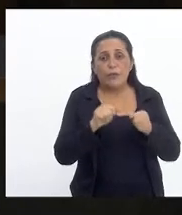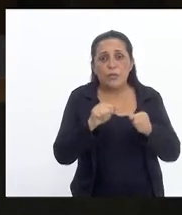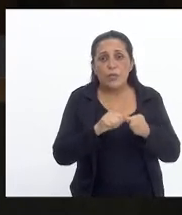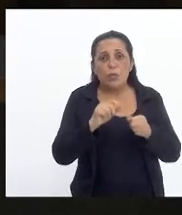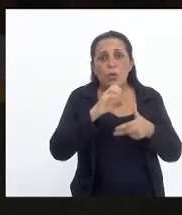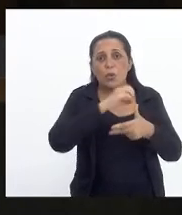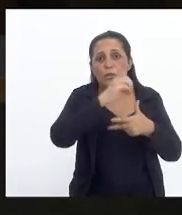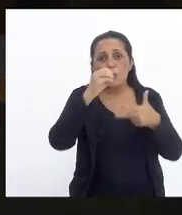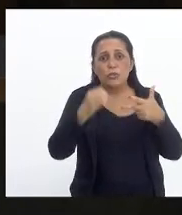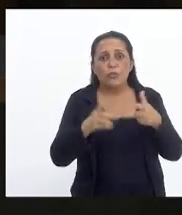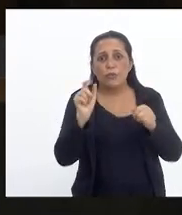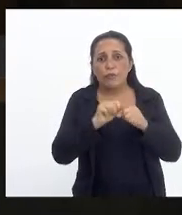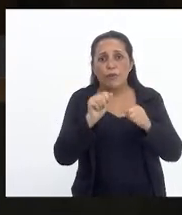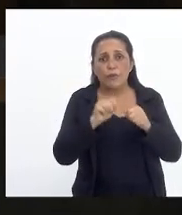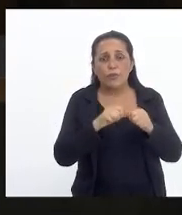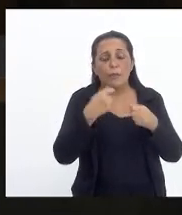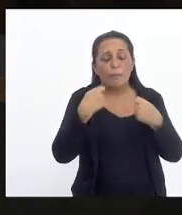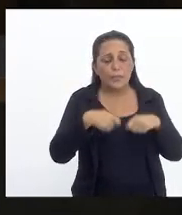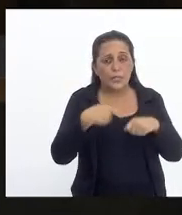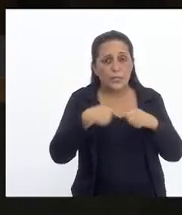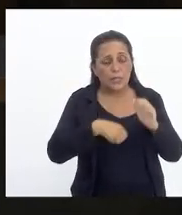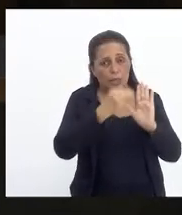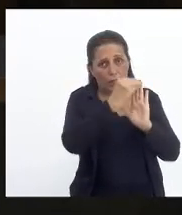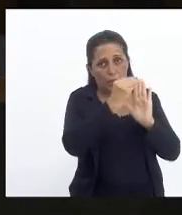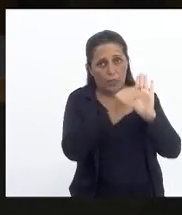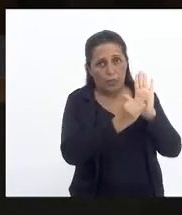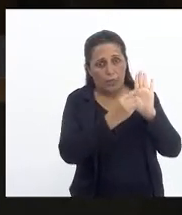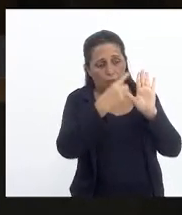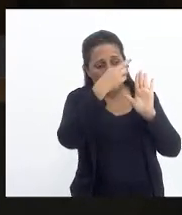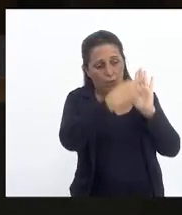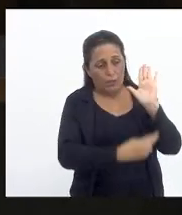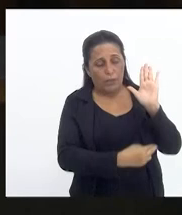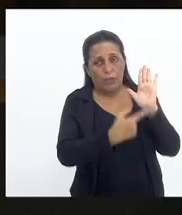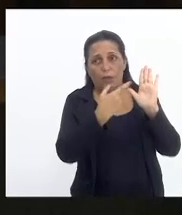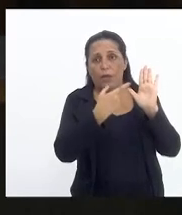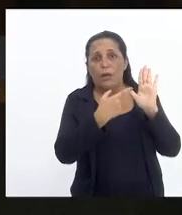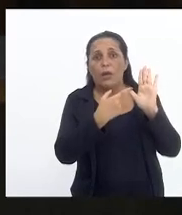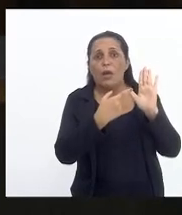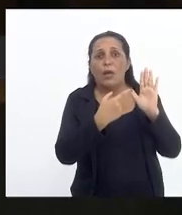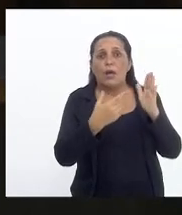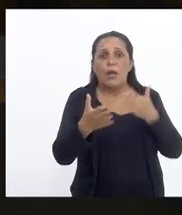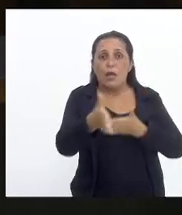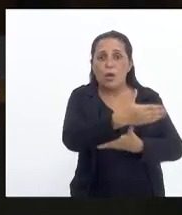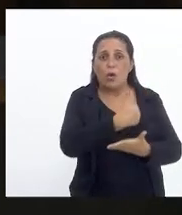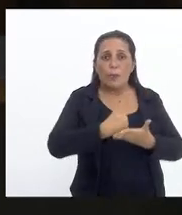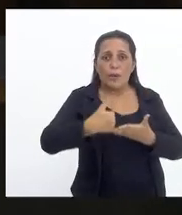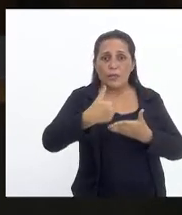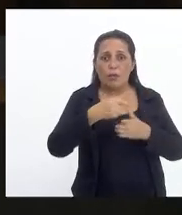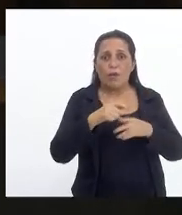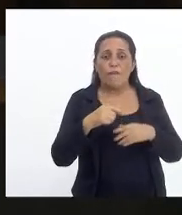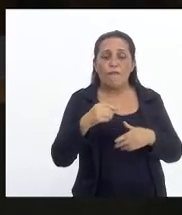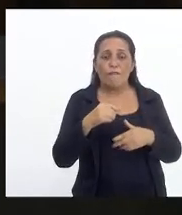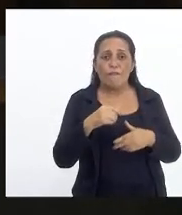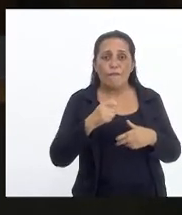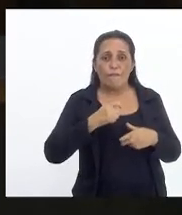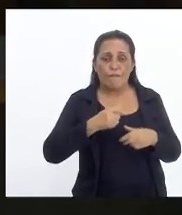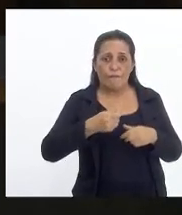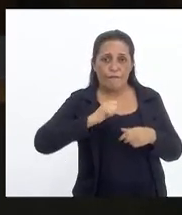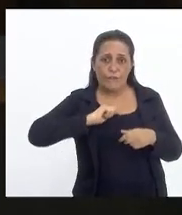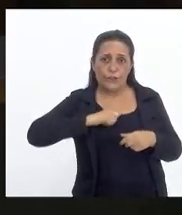se o senhor for lá no regime de recuperação fiscal é só vai ver lá escrito